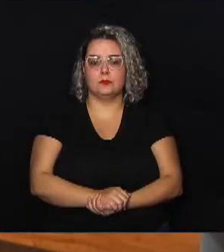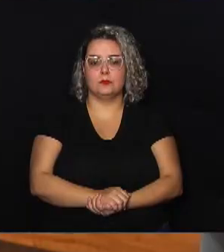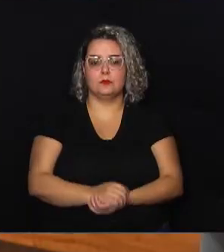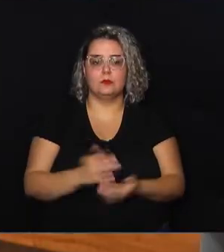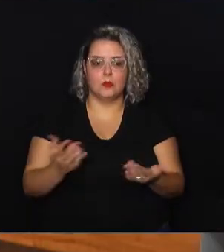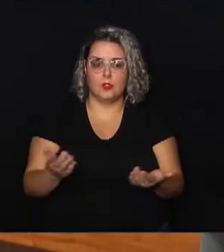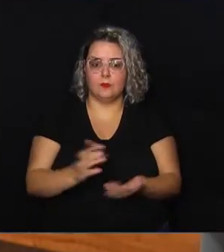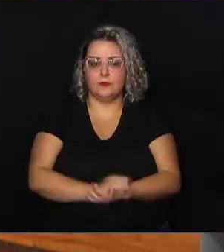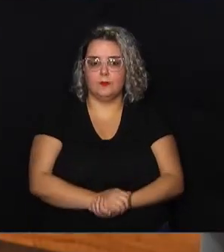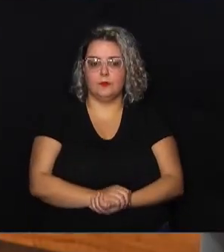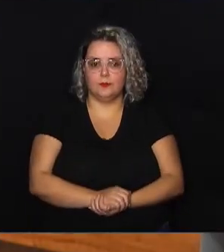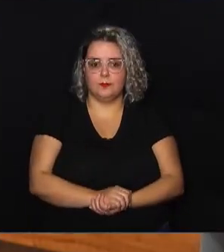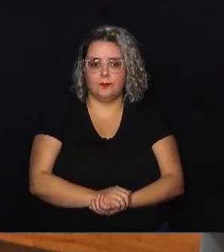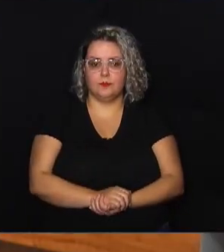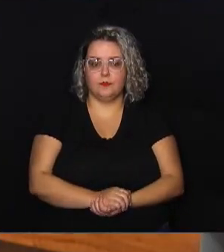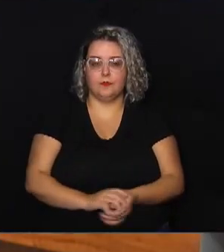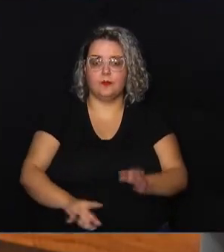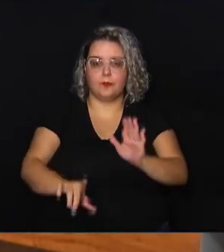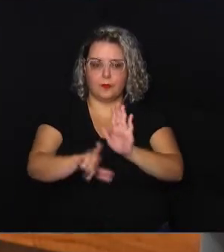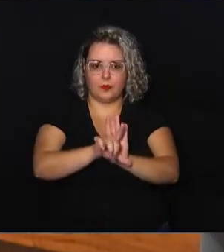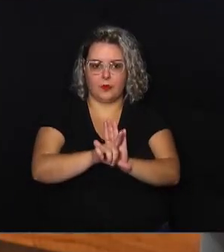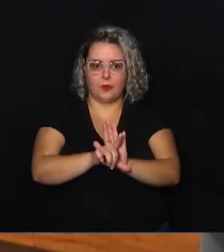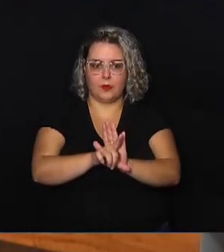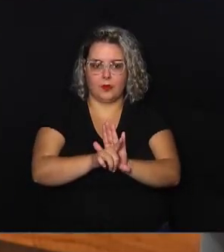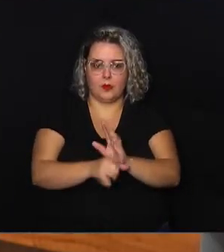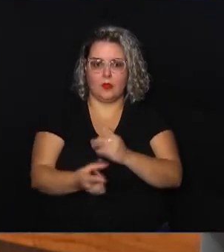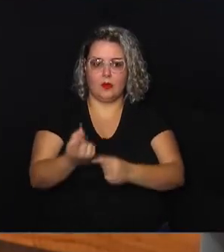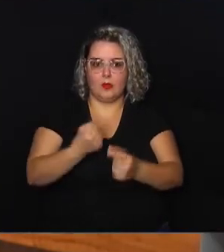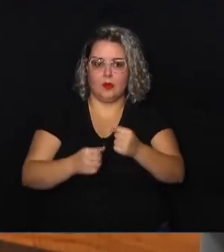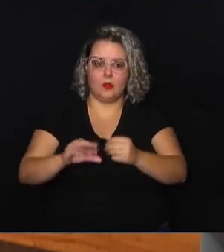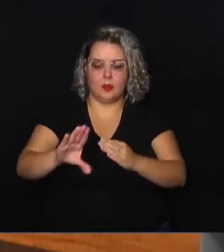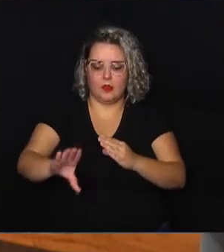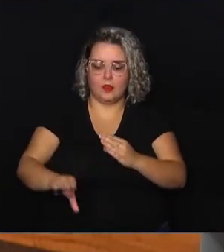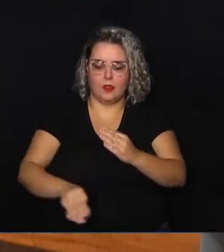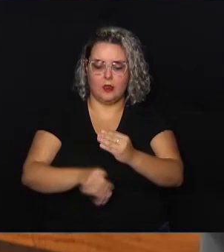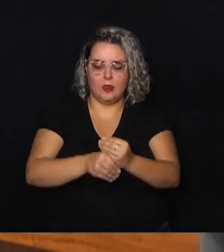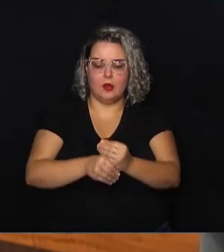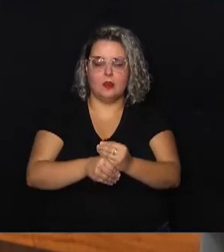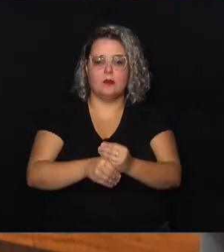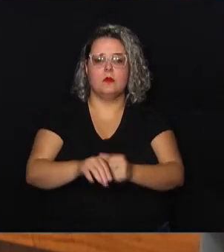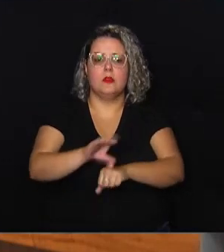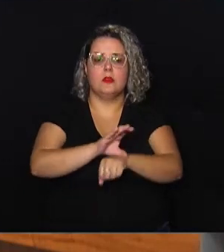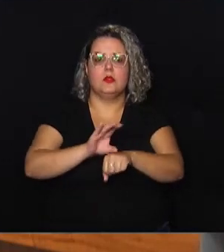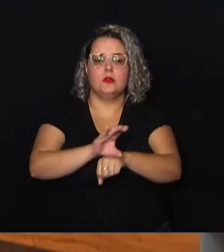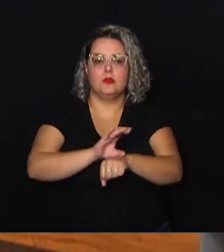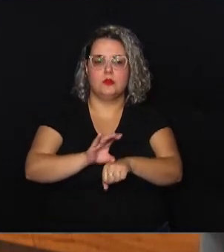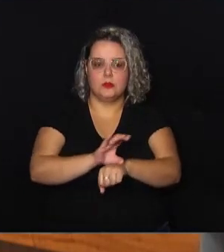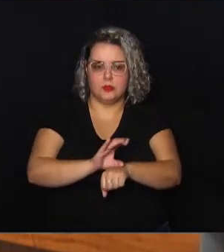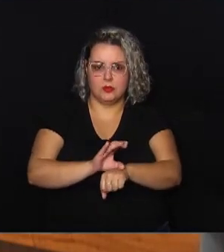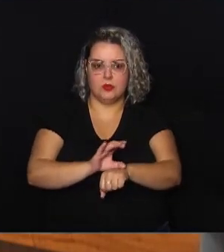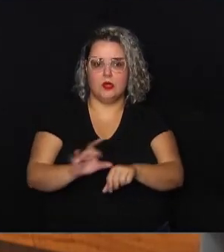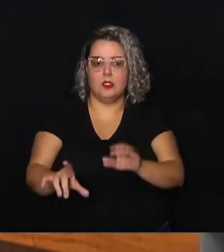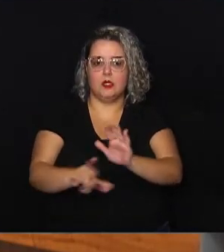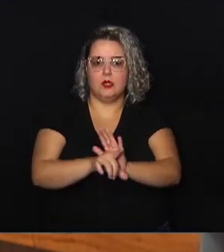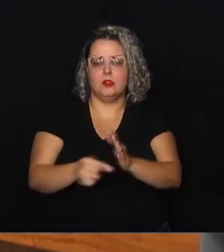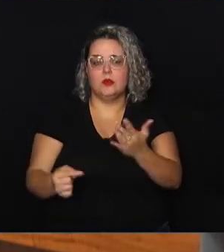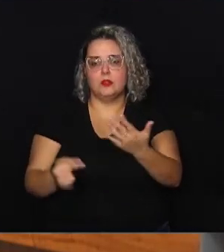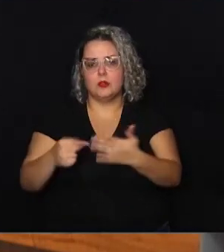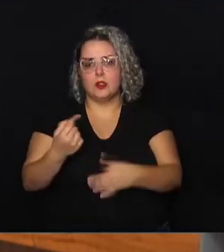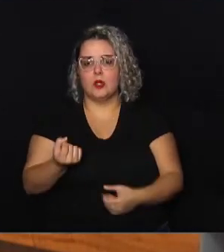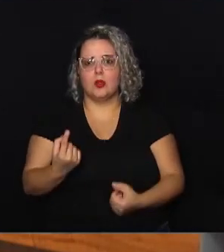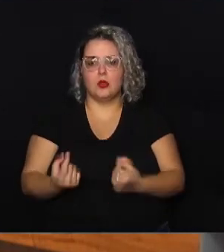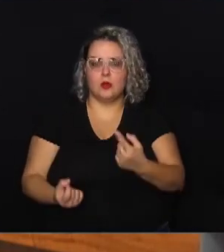Bem, a emenda constitucional e a lei 141 preconiza alguns impostos,